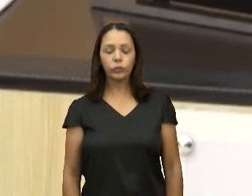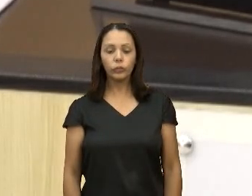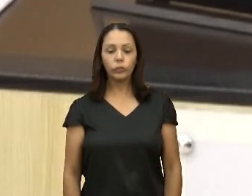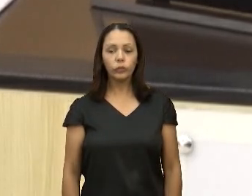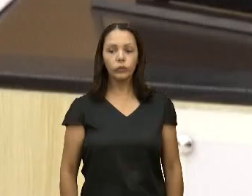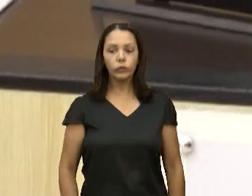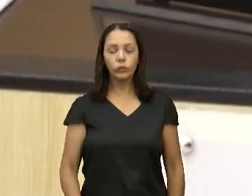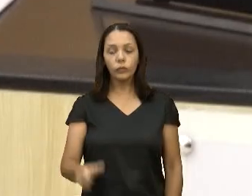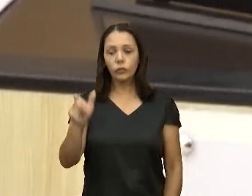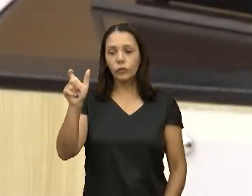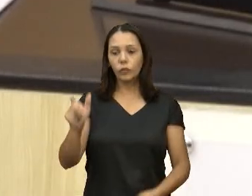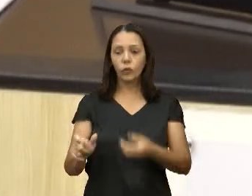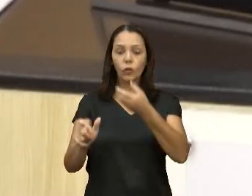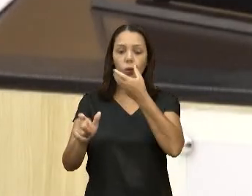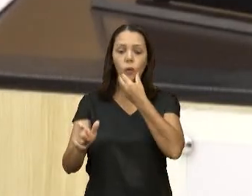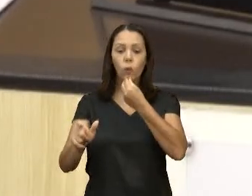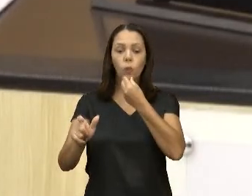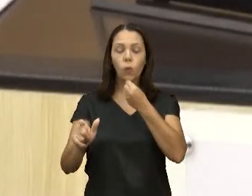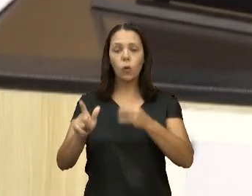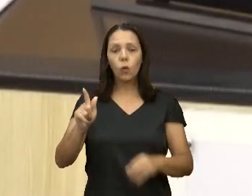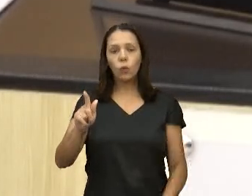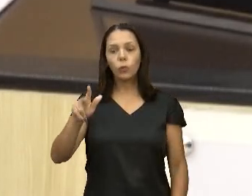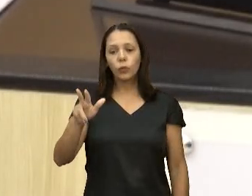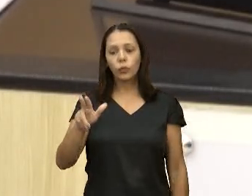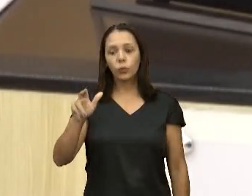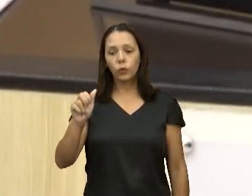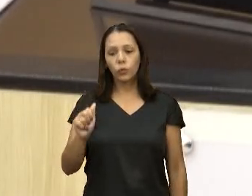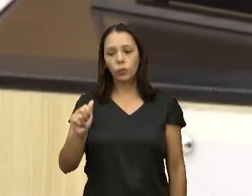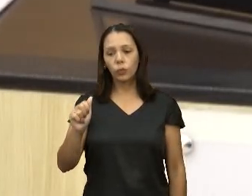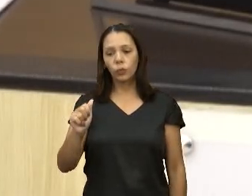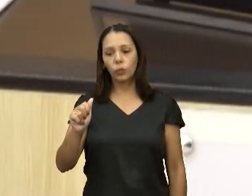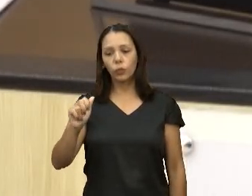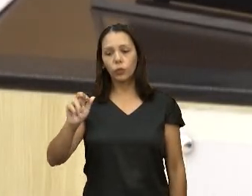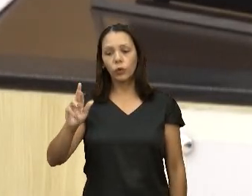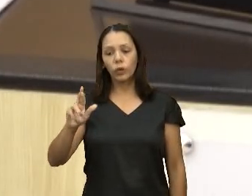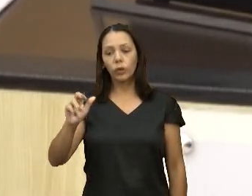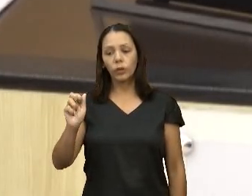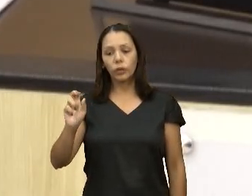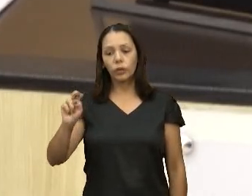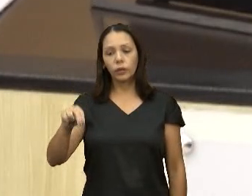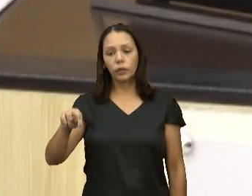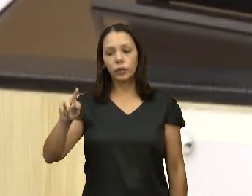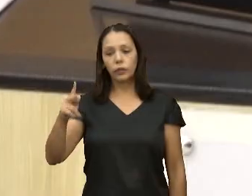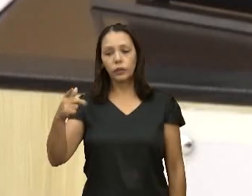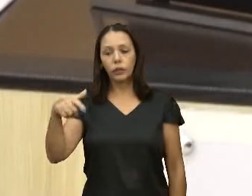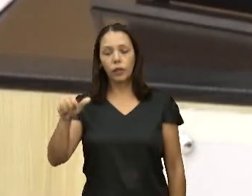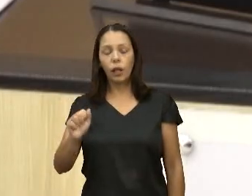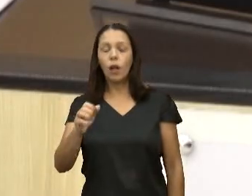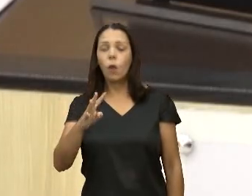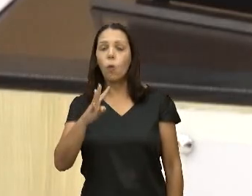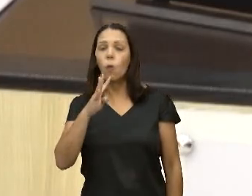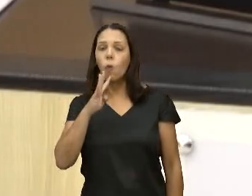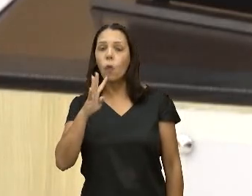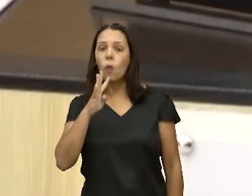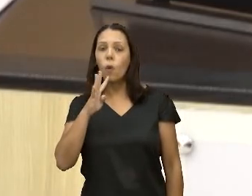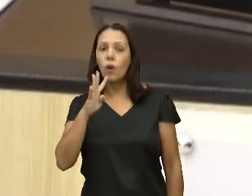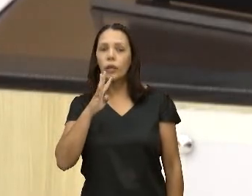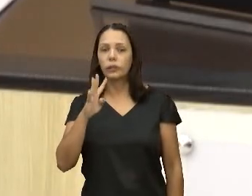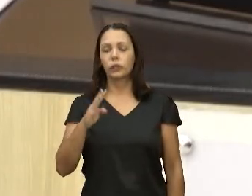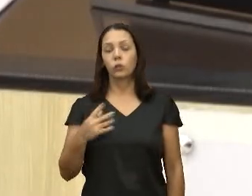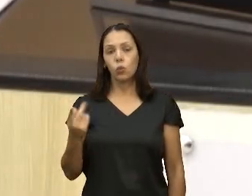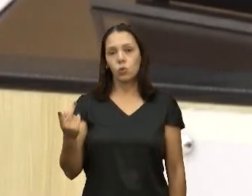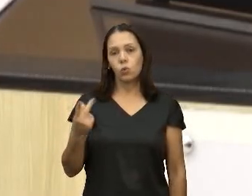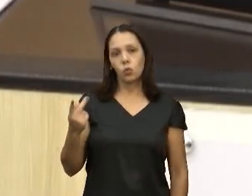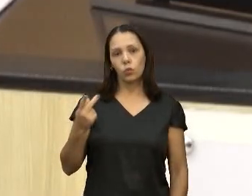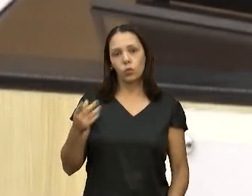O Guarana é um grande conhecido, fazia um belíssimo trabalho. Nós nascemos no mesmo